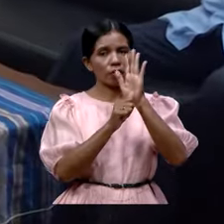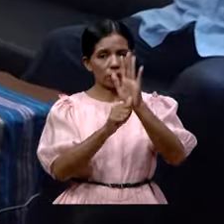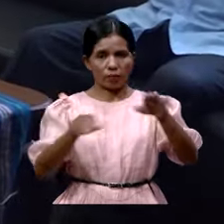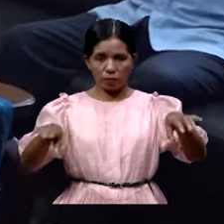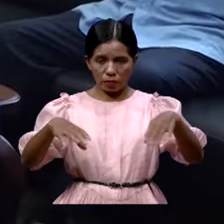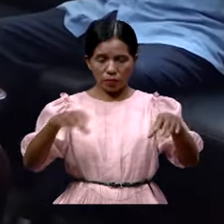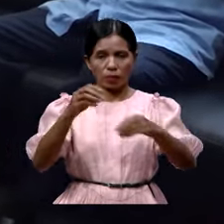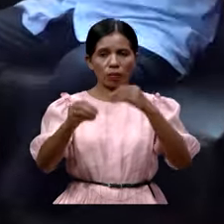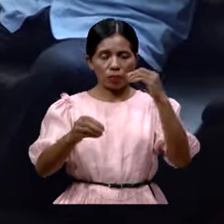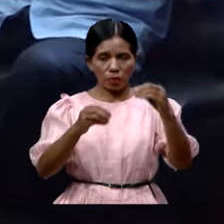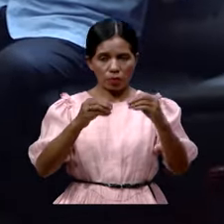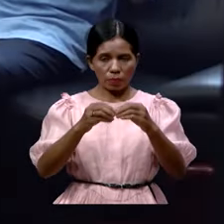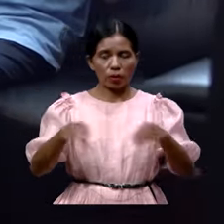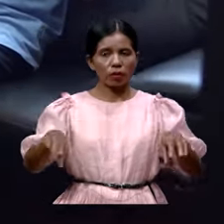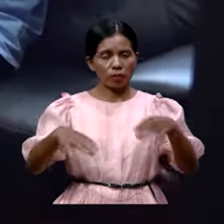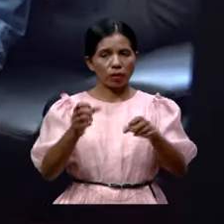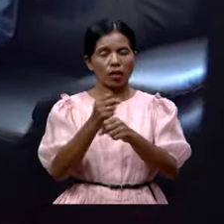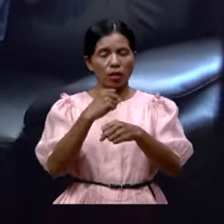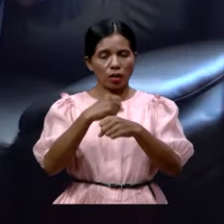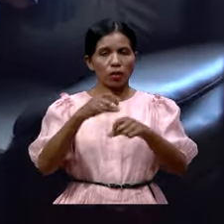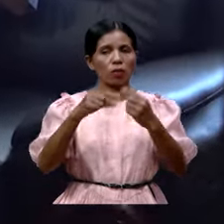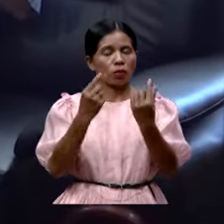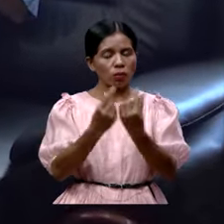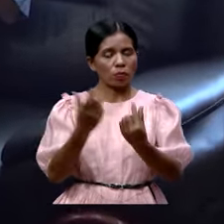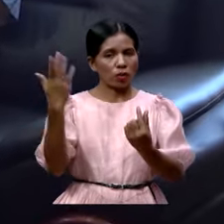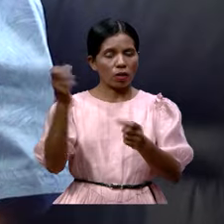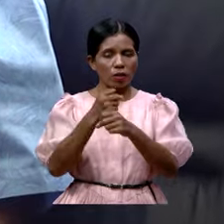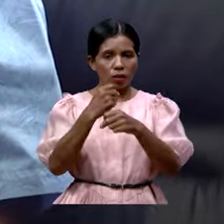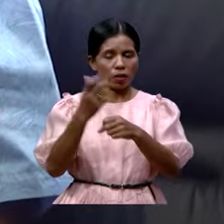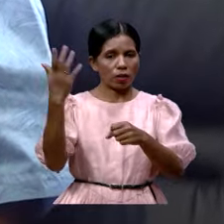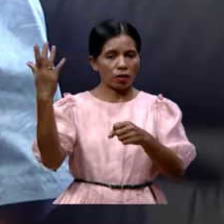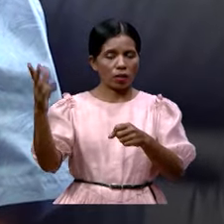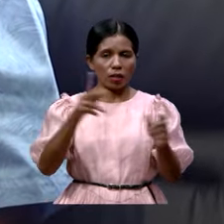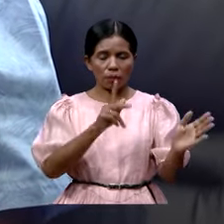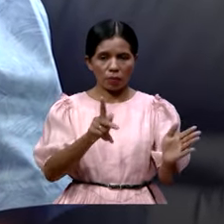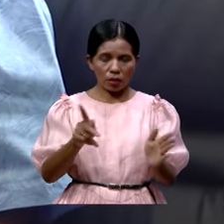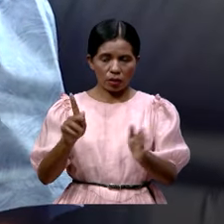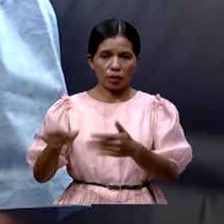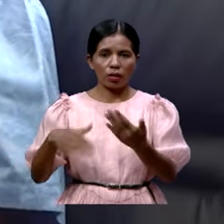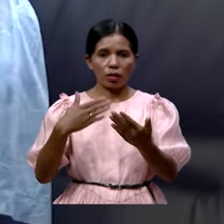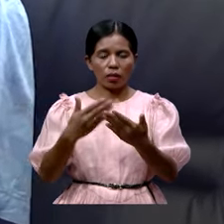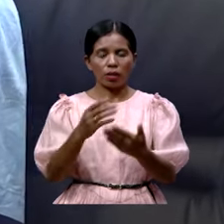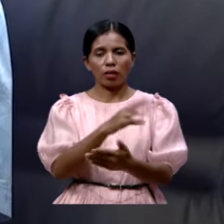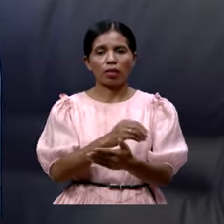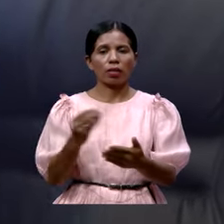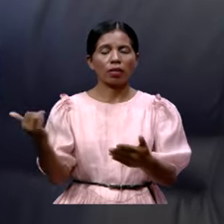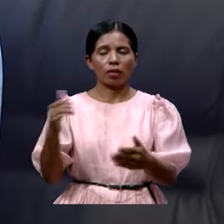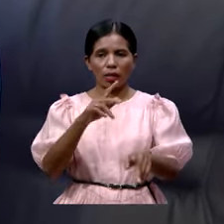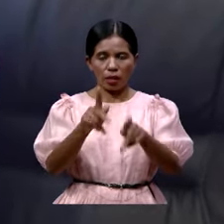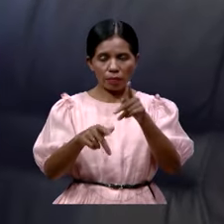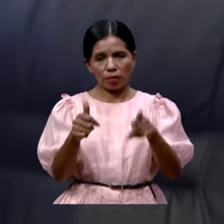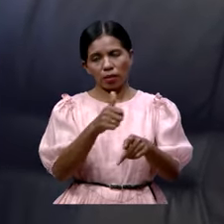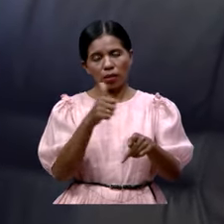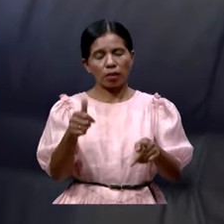serviço com a despesa, nebedadão ne, nia uma equipa halau e terreno, no mos plano se atounian, nebe se haçaitan, comunidade balu,